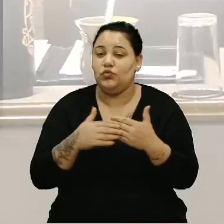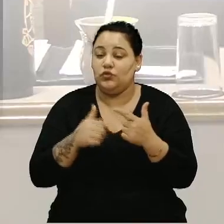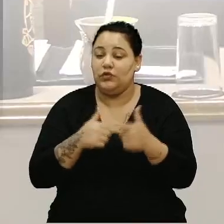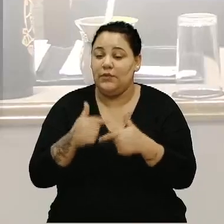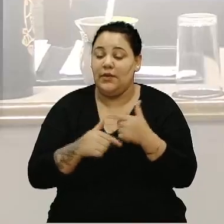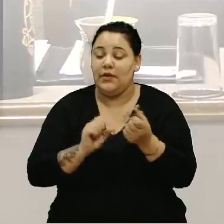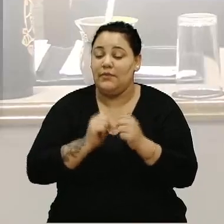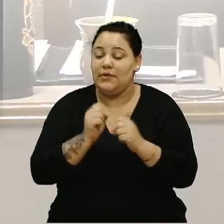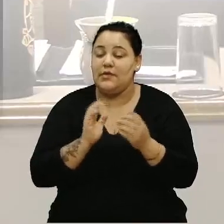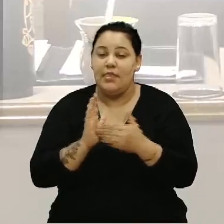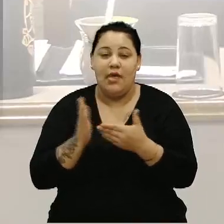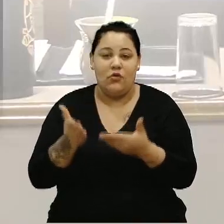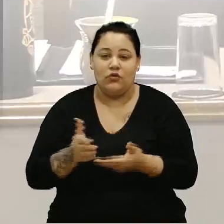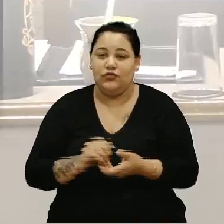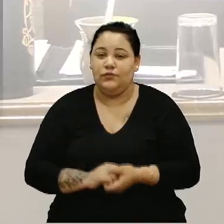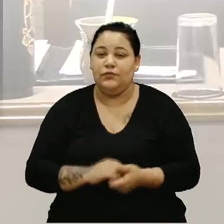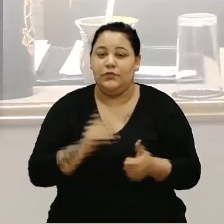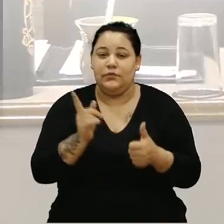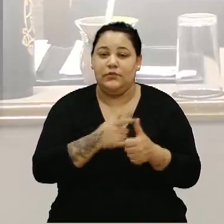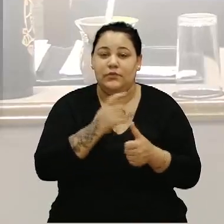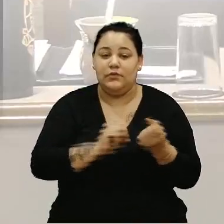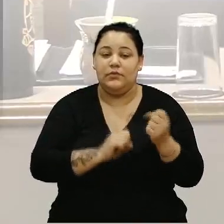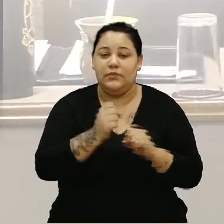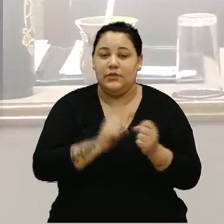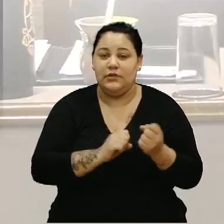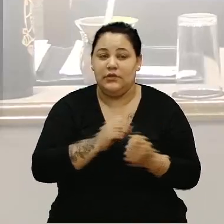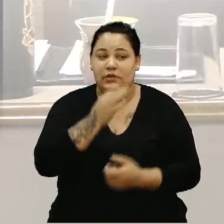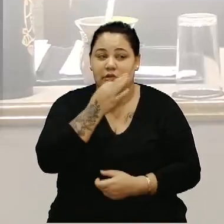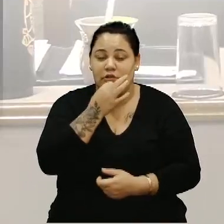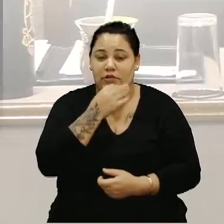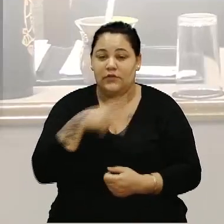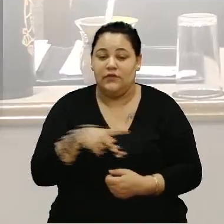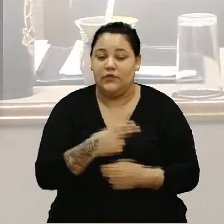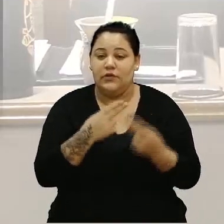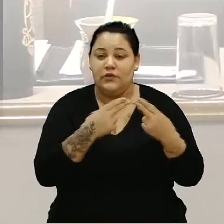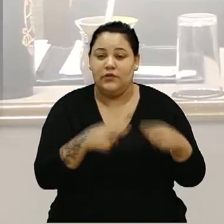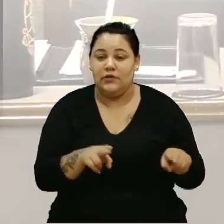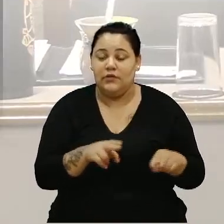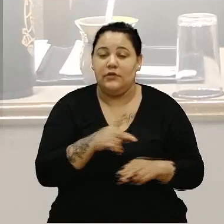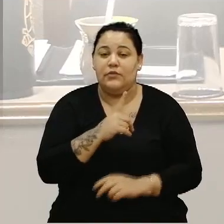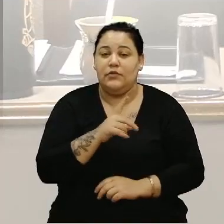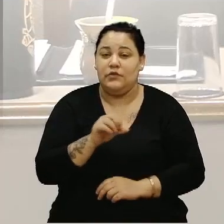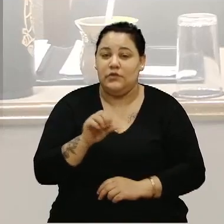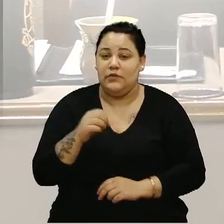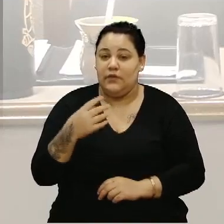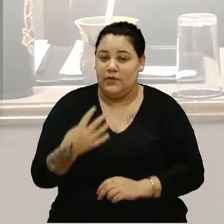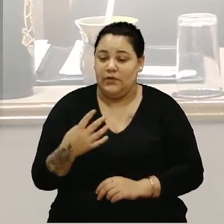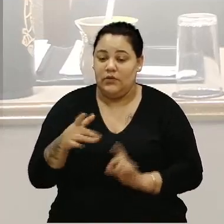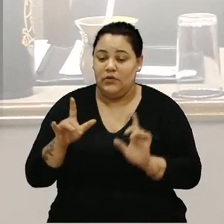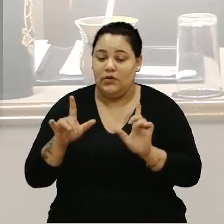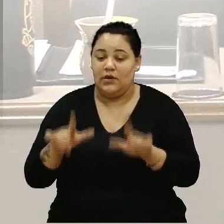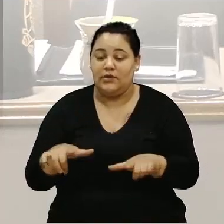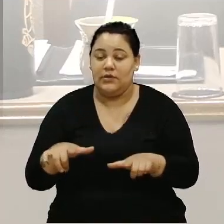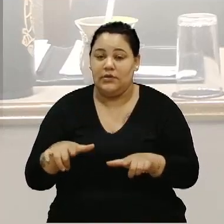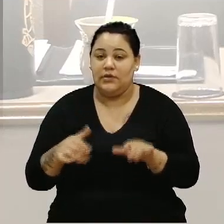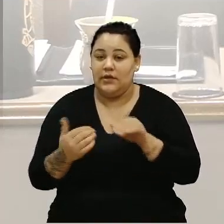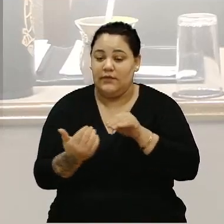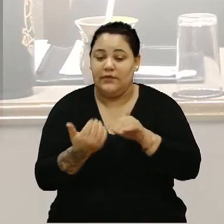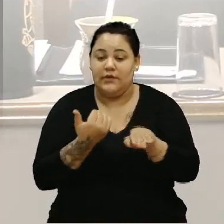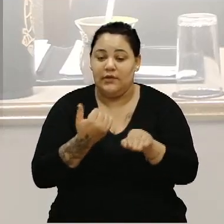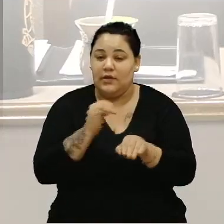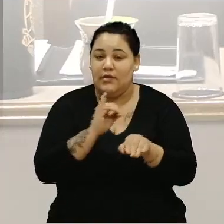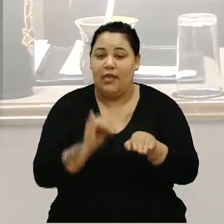A primeira unidade em Caxias do Sul foi inaugurada em 1994, localizada na Avenida Itália,